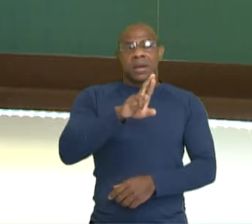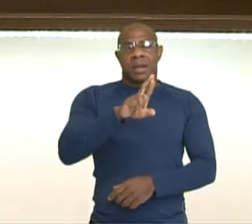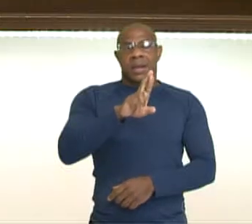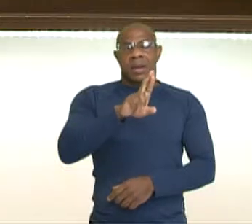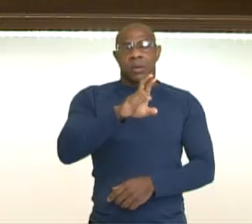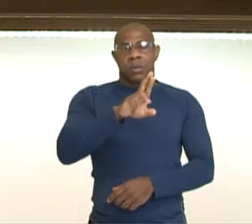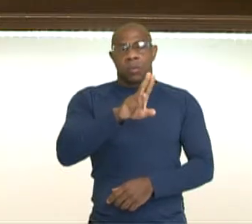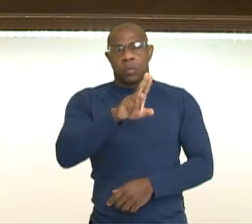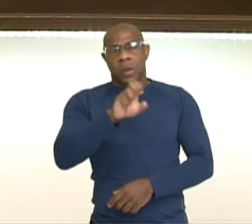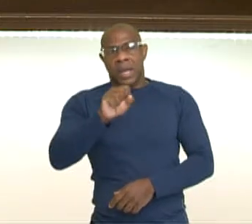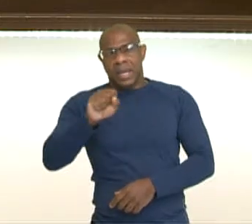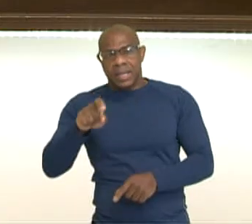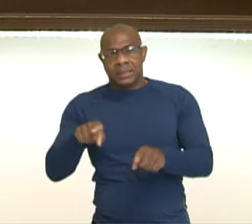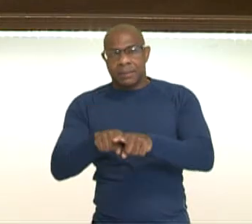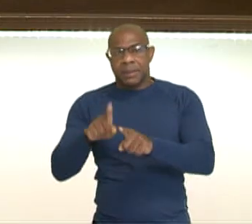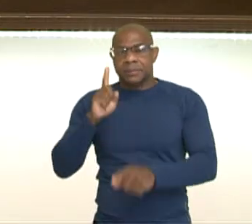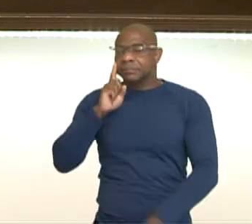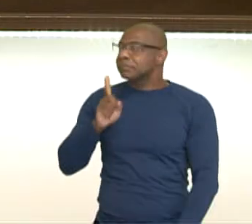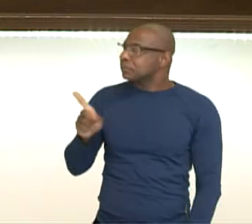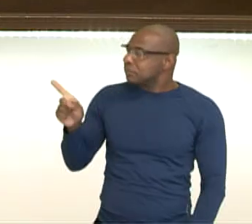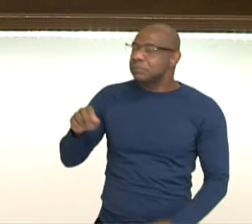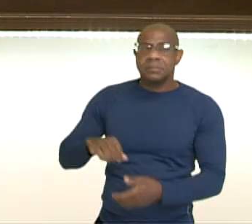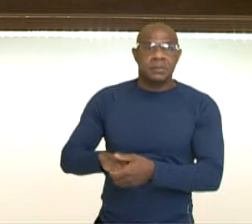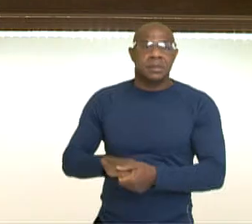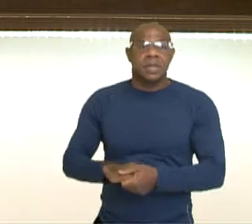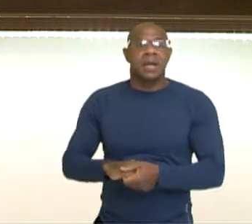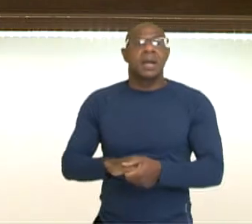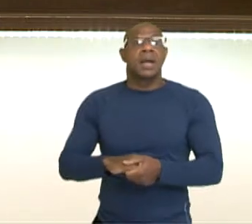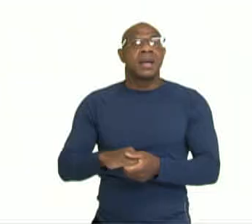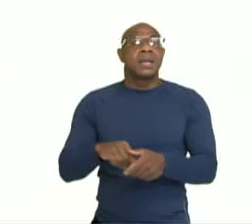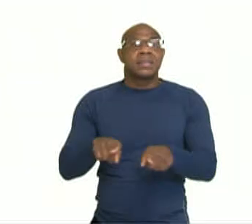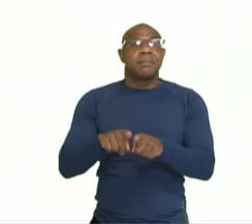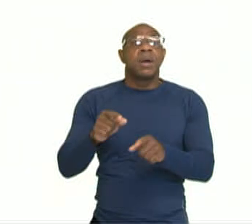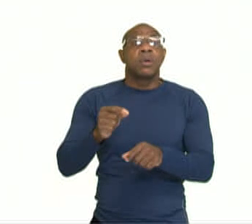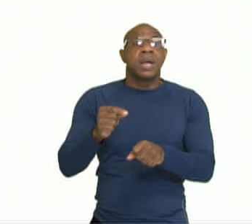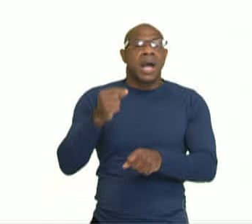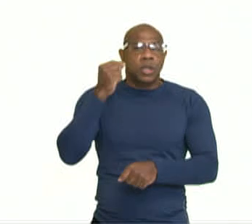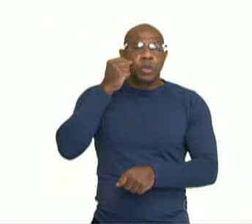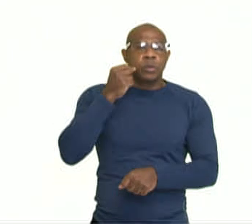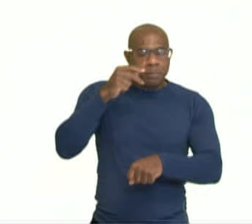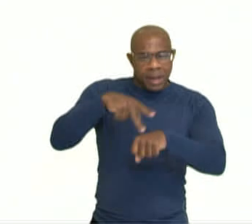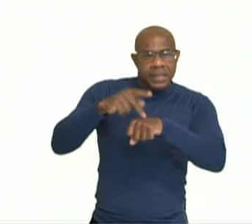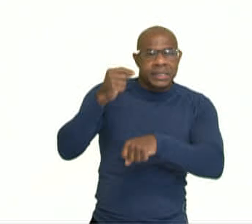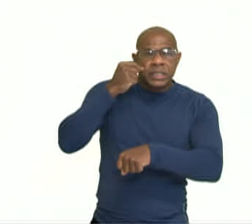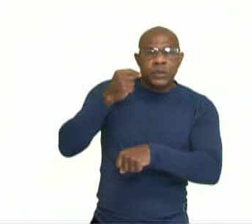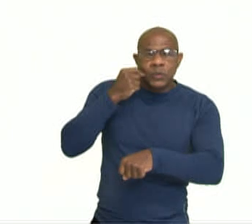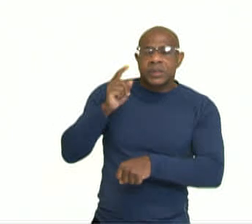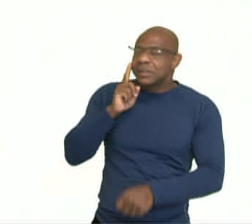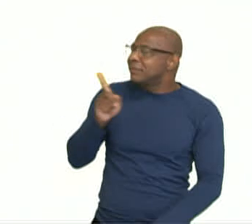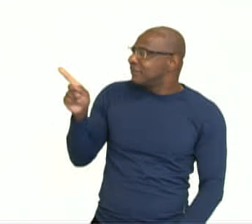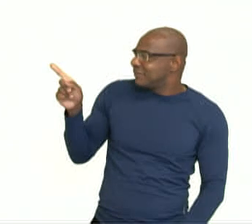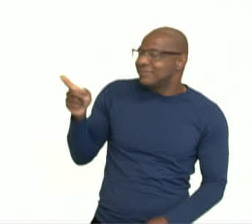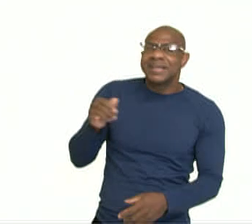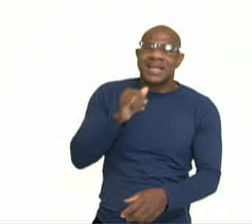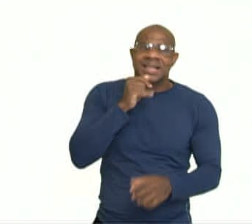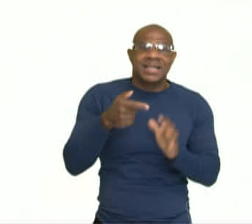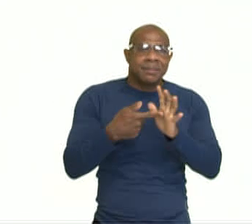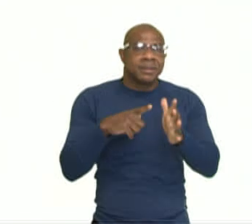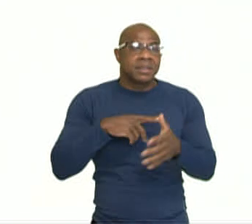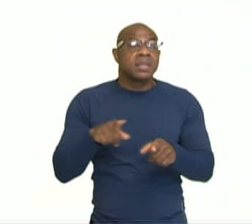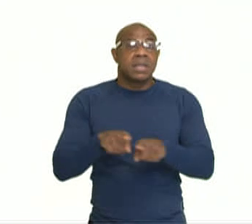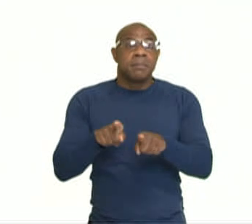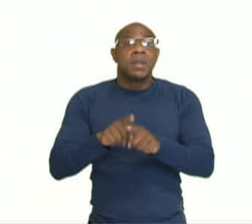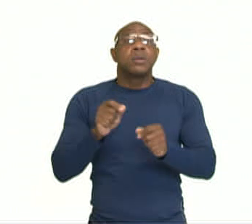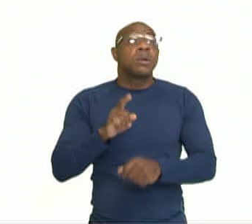a Confederação, um exemplo aqui colocado foi a Suíça, mas outro que você pode resgatar, Estados Unidos, que tem uma autonomia